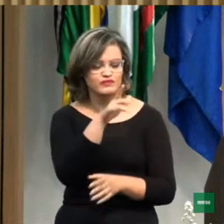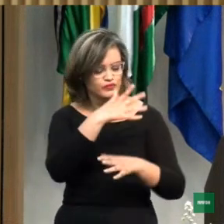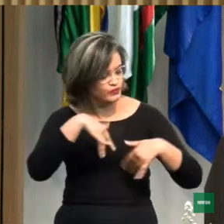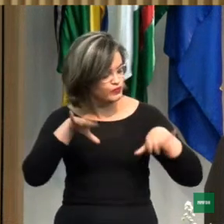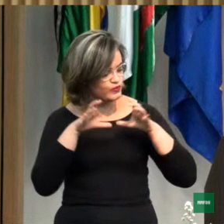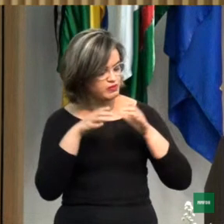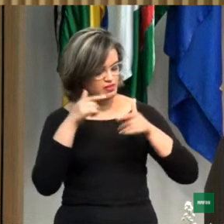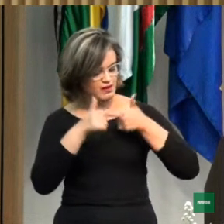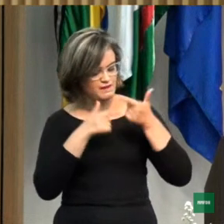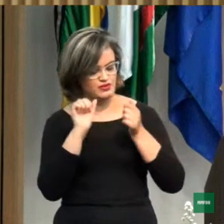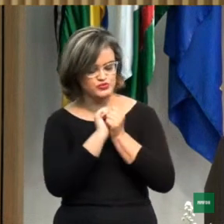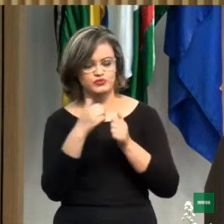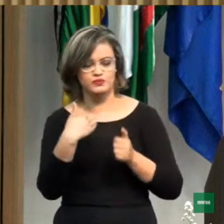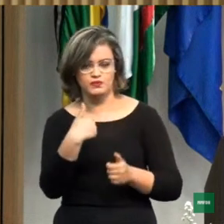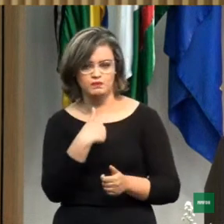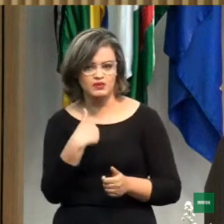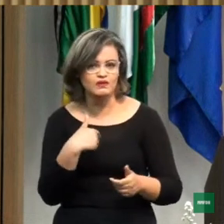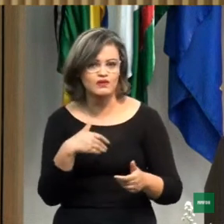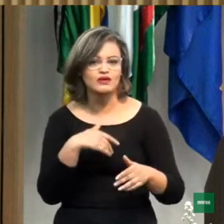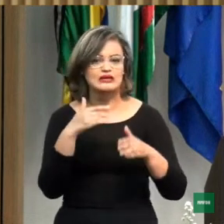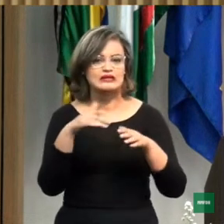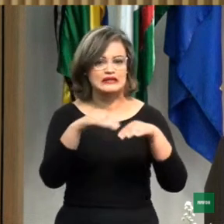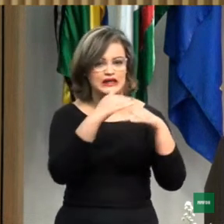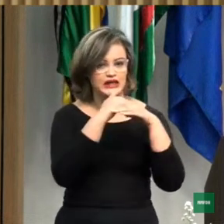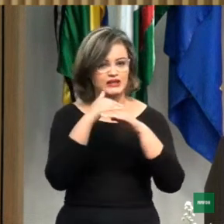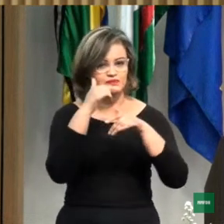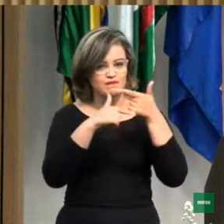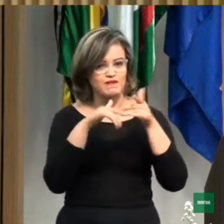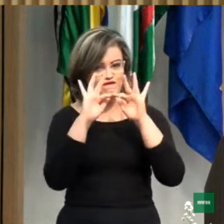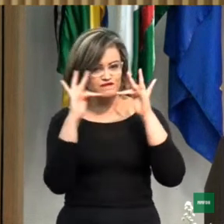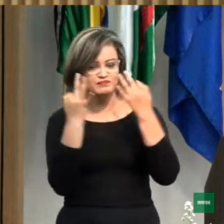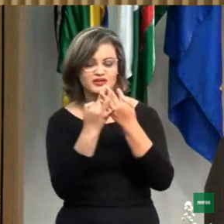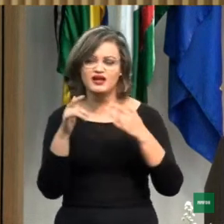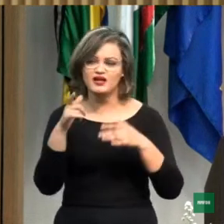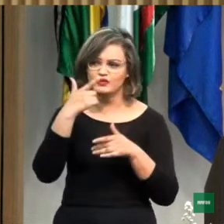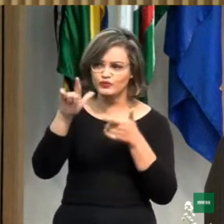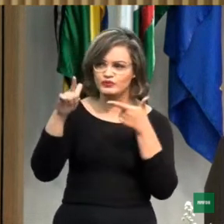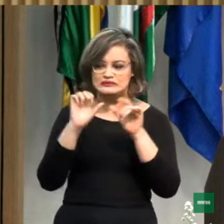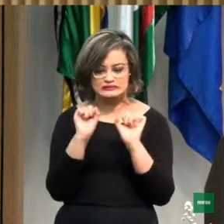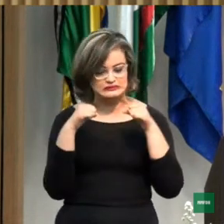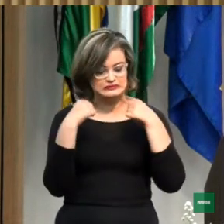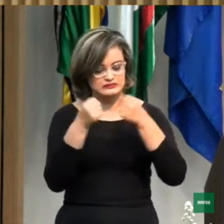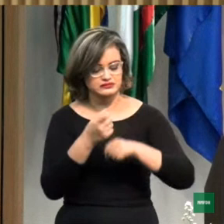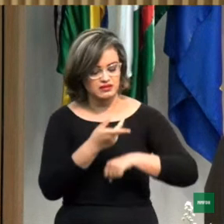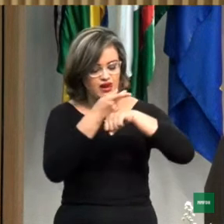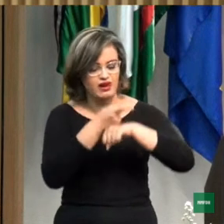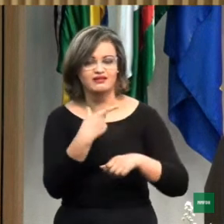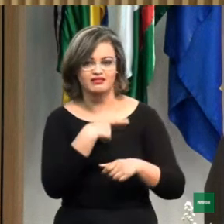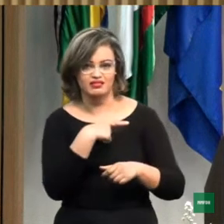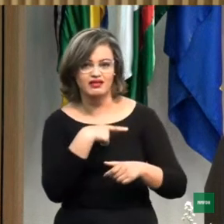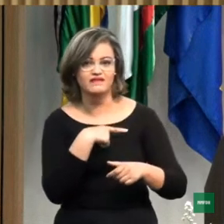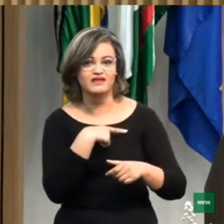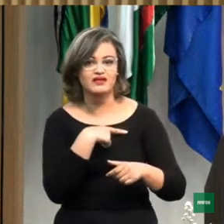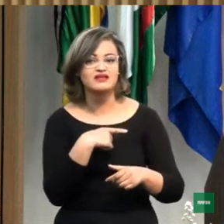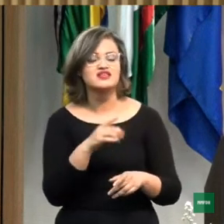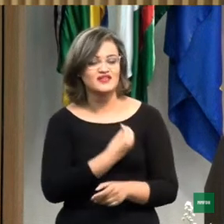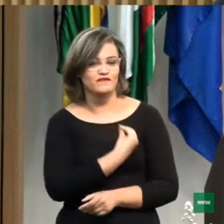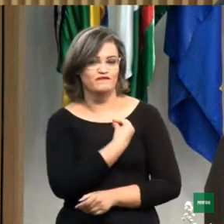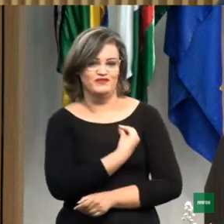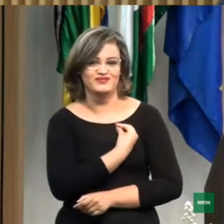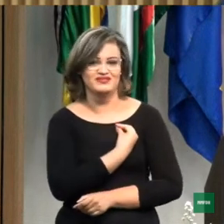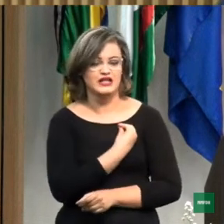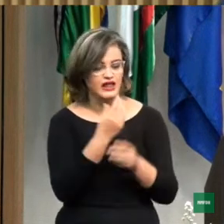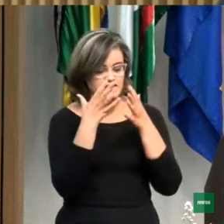Equilíbrio Trabalho Família, que está aqui e tanto se entregou por esse prêmio e que vive esse Equilíbrio Trabalho